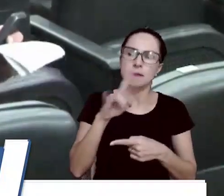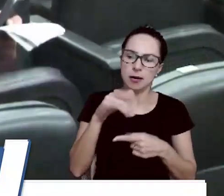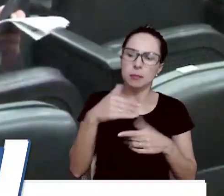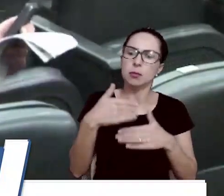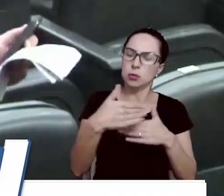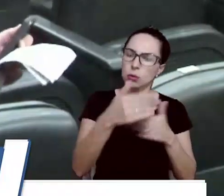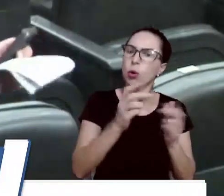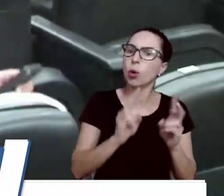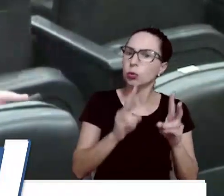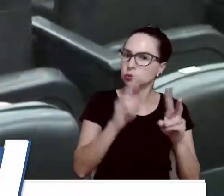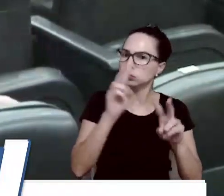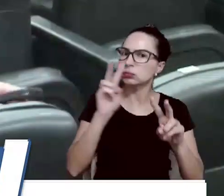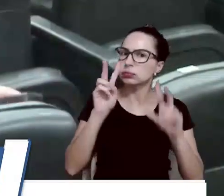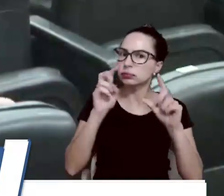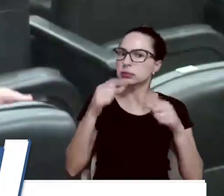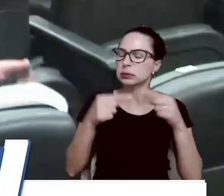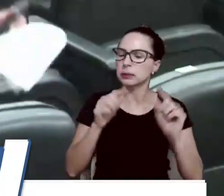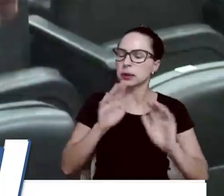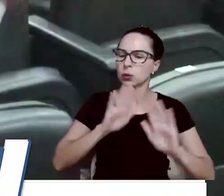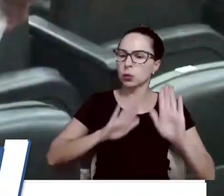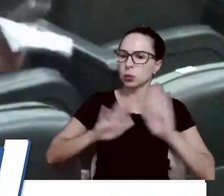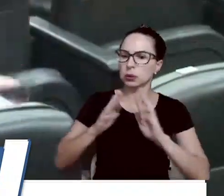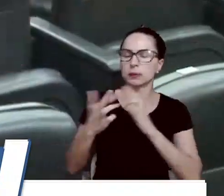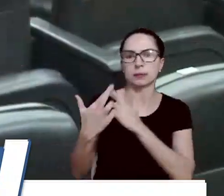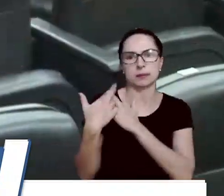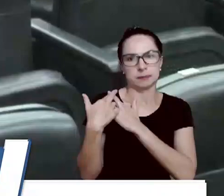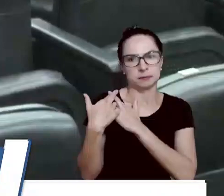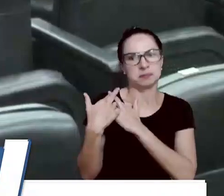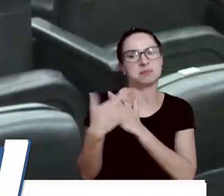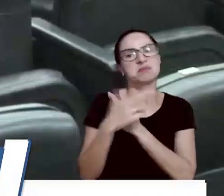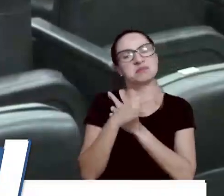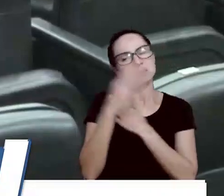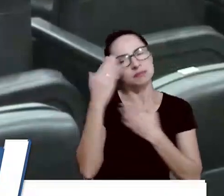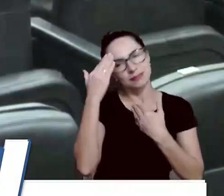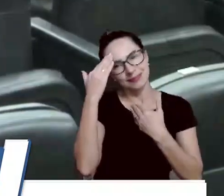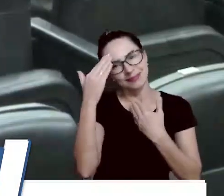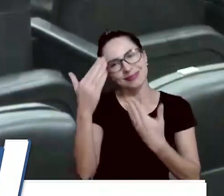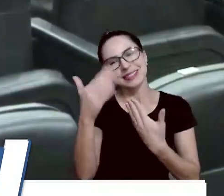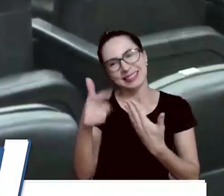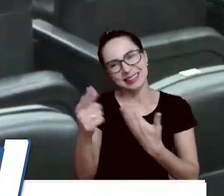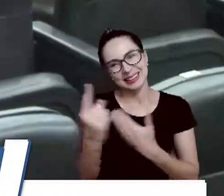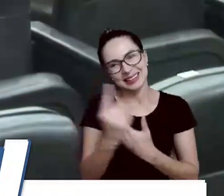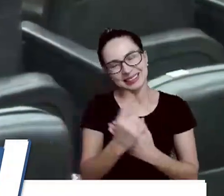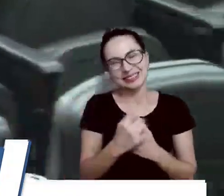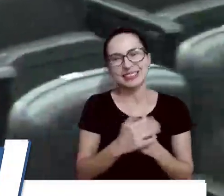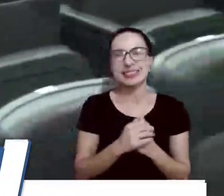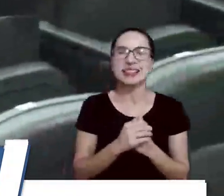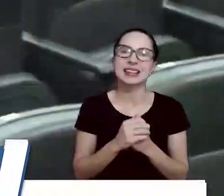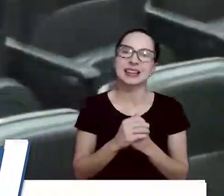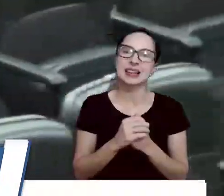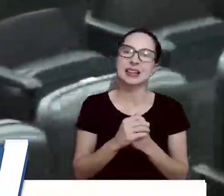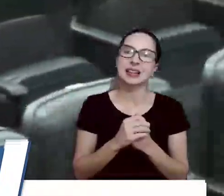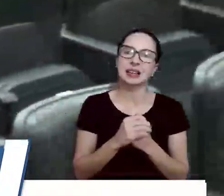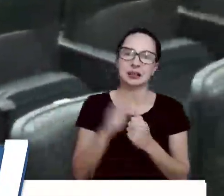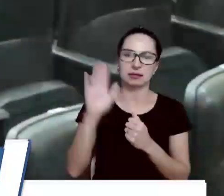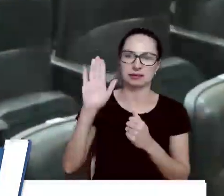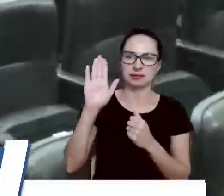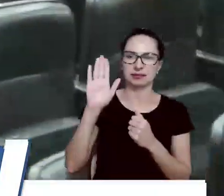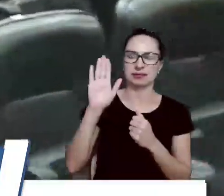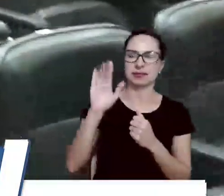né, mas com muito cuidado e muita responsabilidade. Mais uma vez, agradecer a sua presença aqui. Eu queria ler